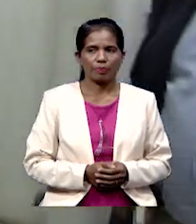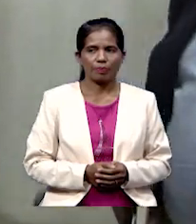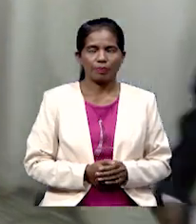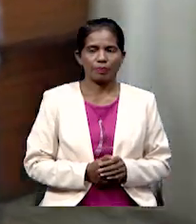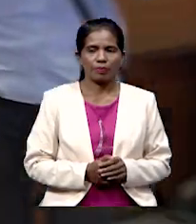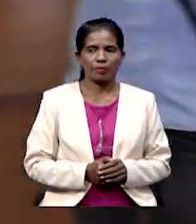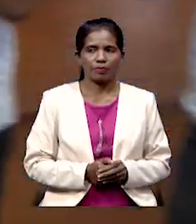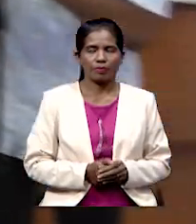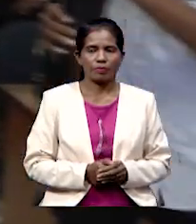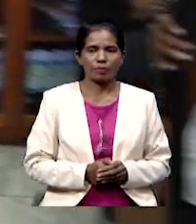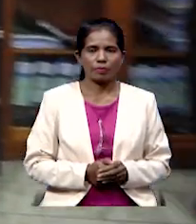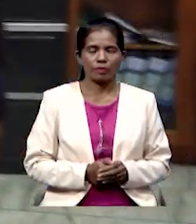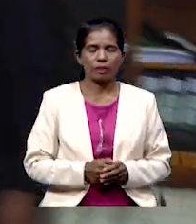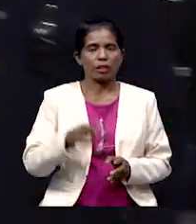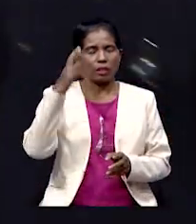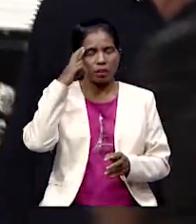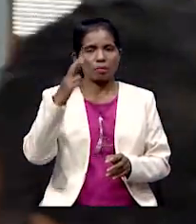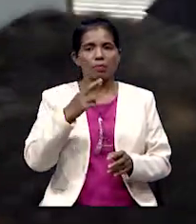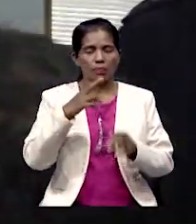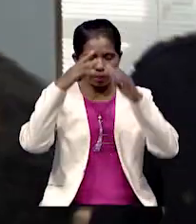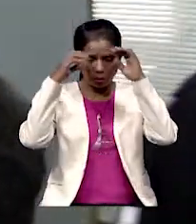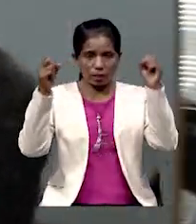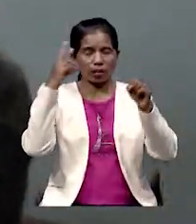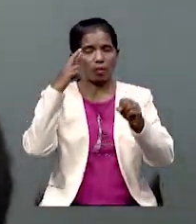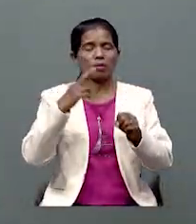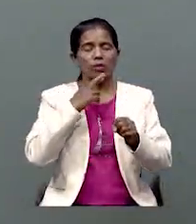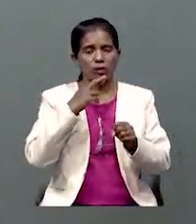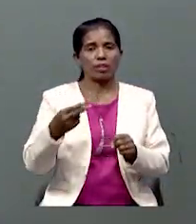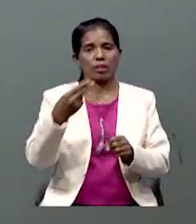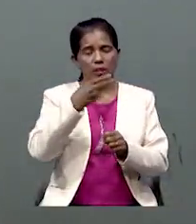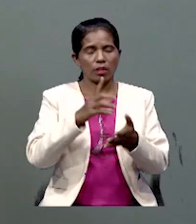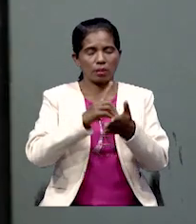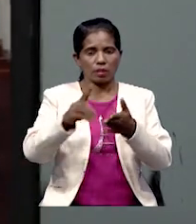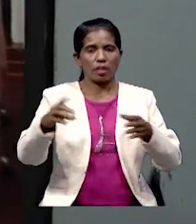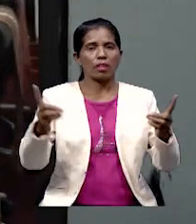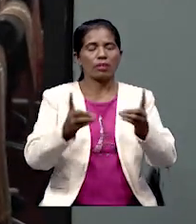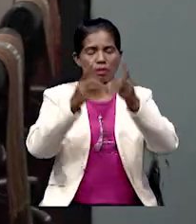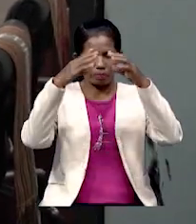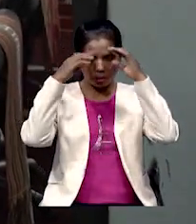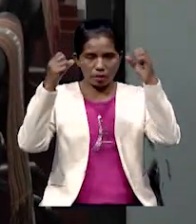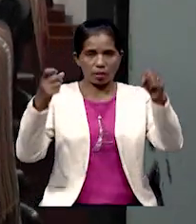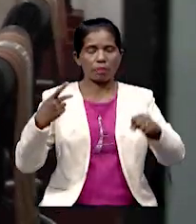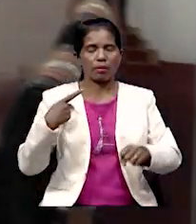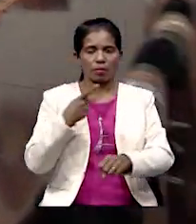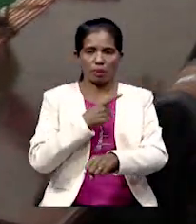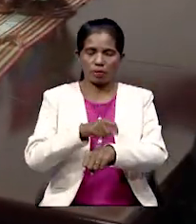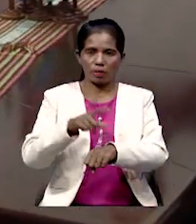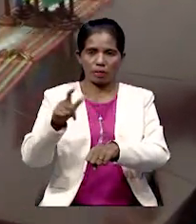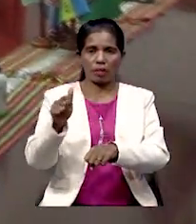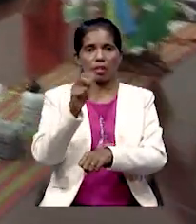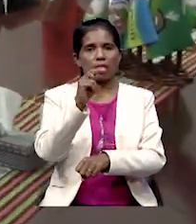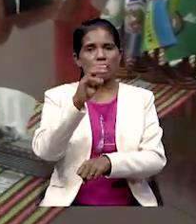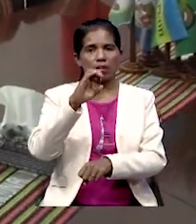Presidente da República eleito Zera Mzorta quinta semana, né? Hasoro, presidente do Parlamento Nacional, Aniceto Guterres Lopes,